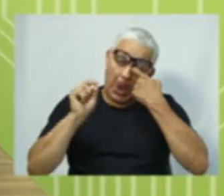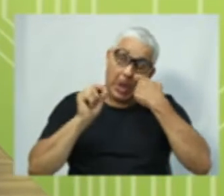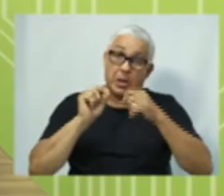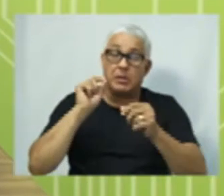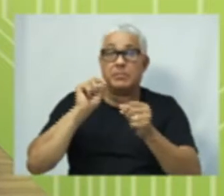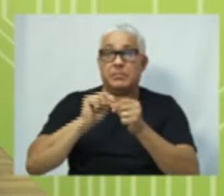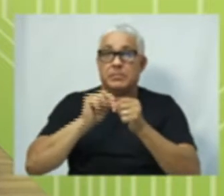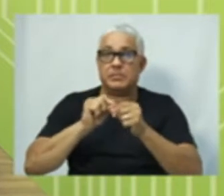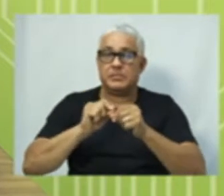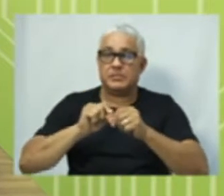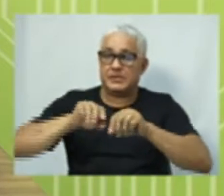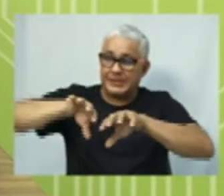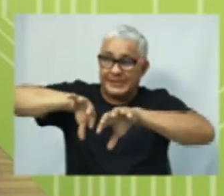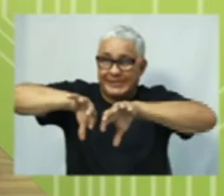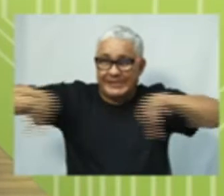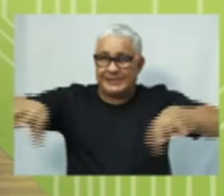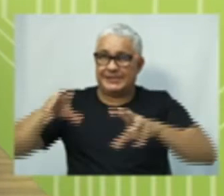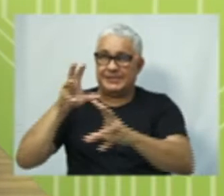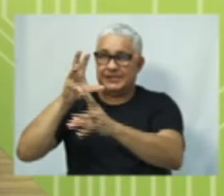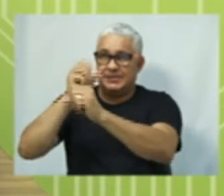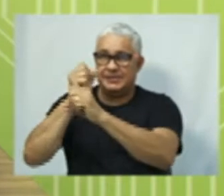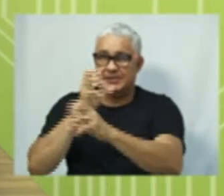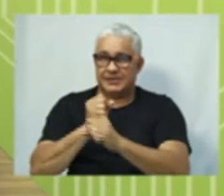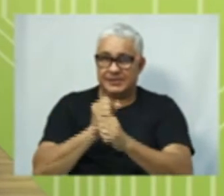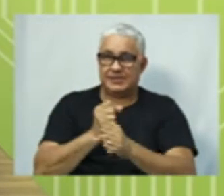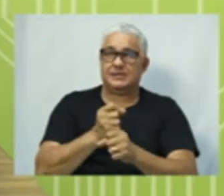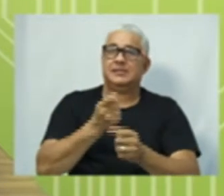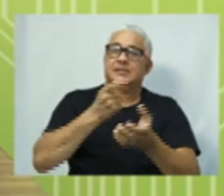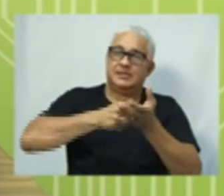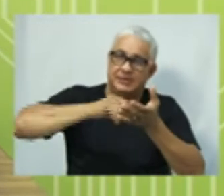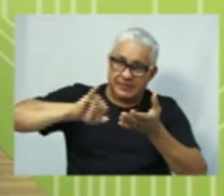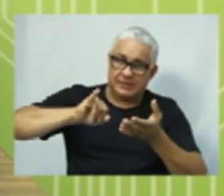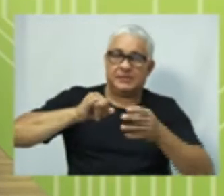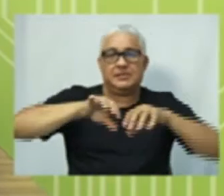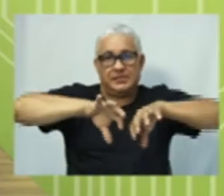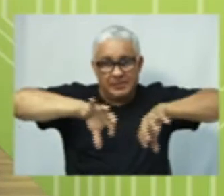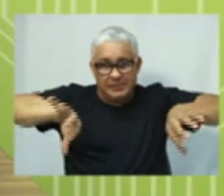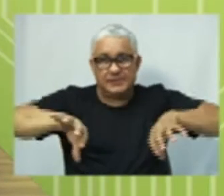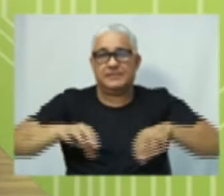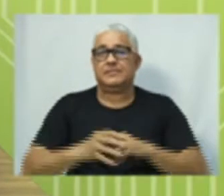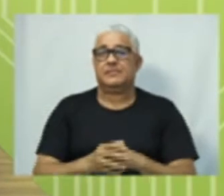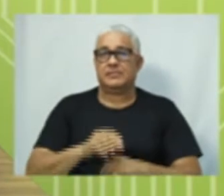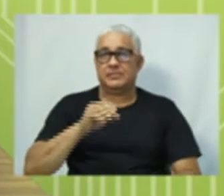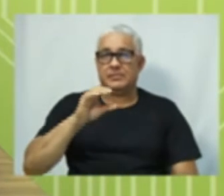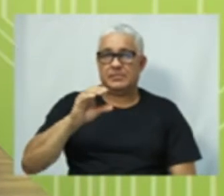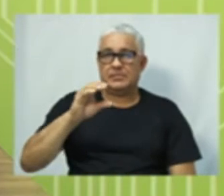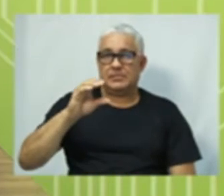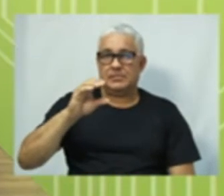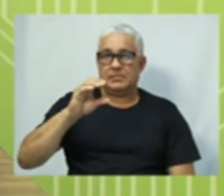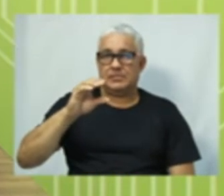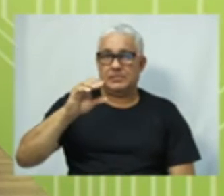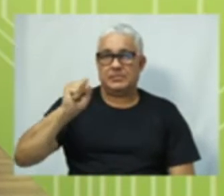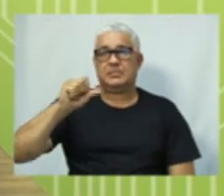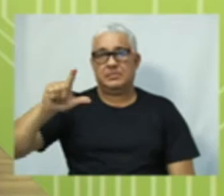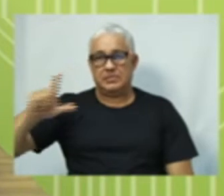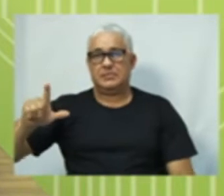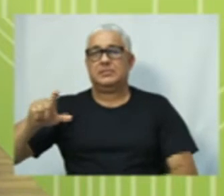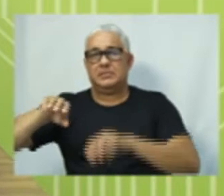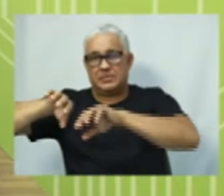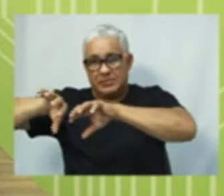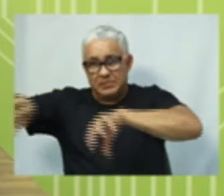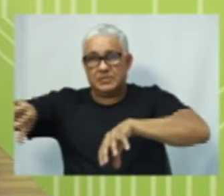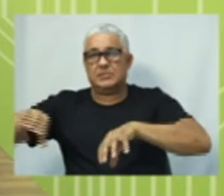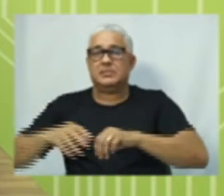calculado separadamente. Se calcula o imposto de renda separado, calcula o CSL separado e